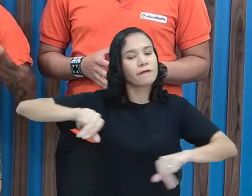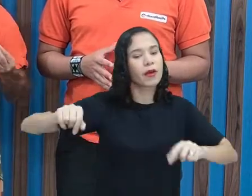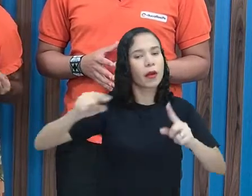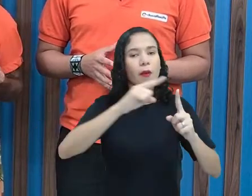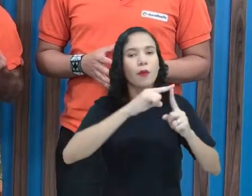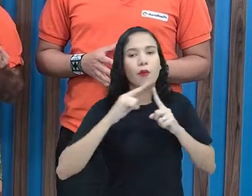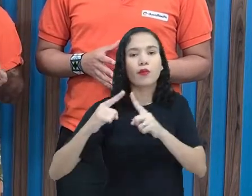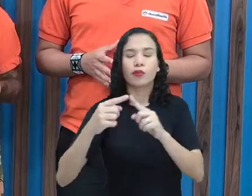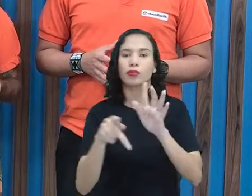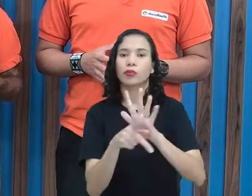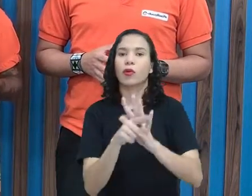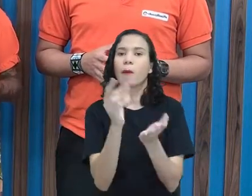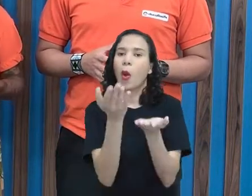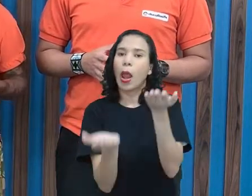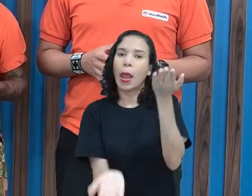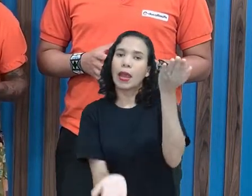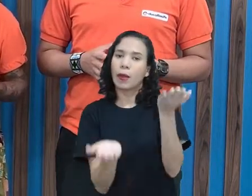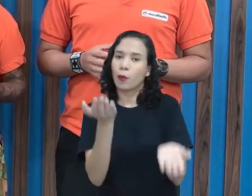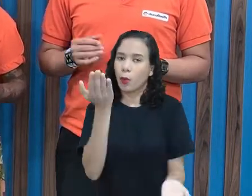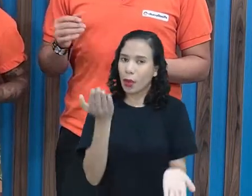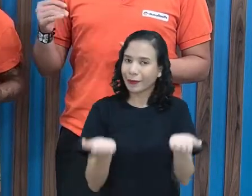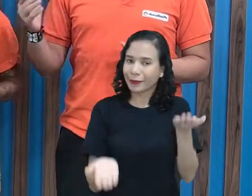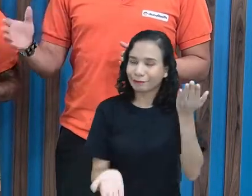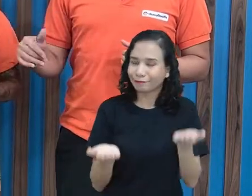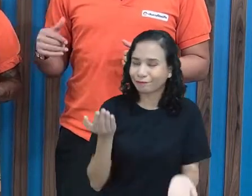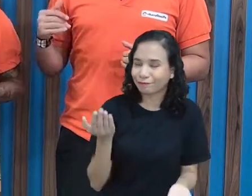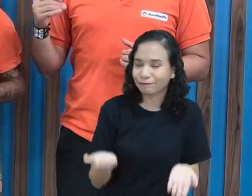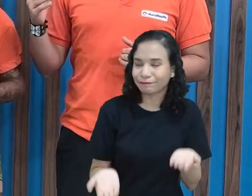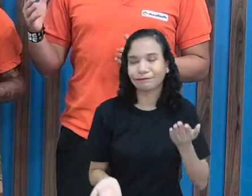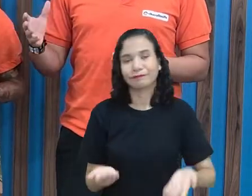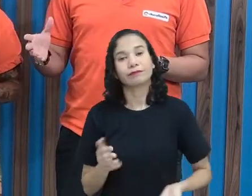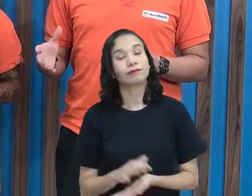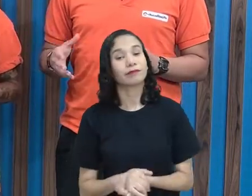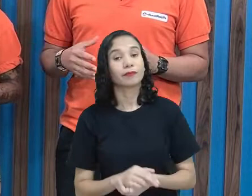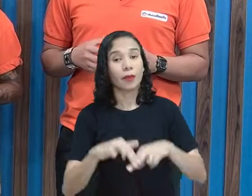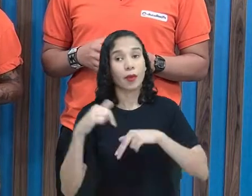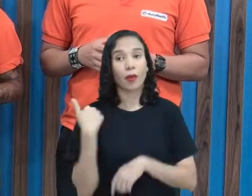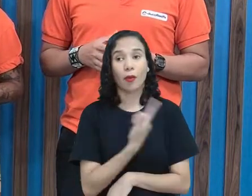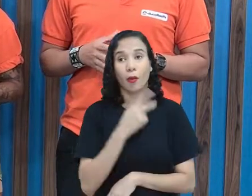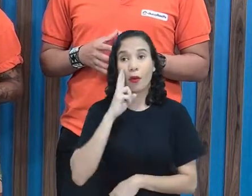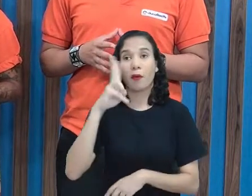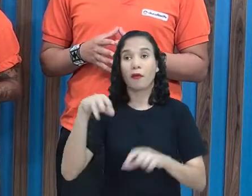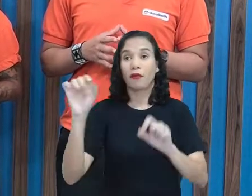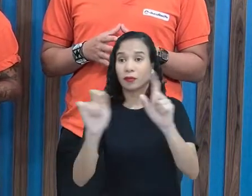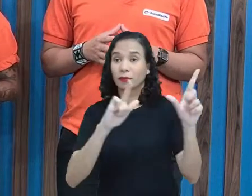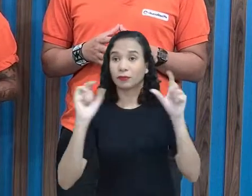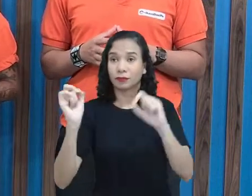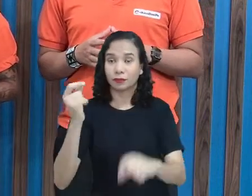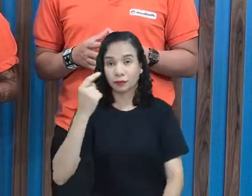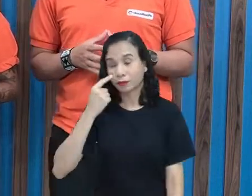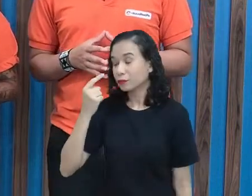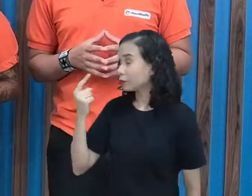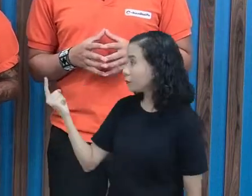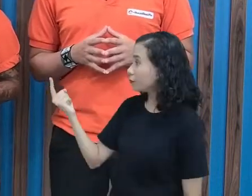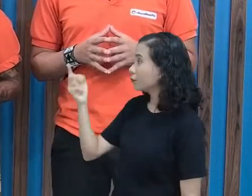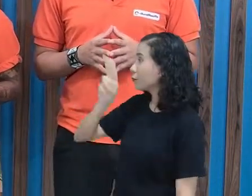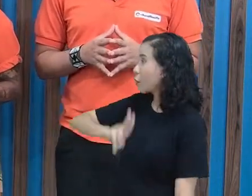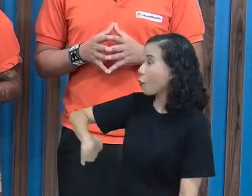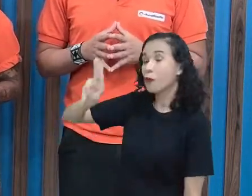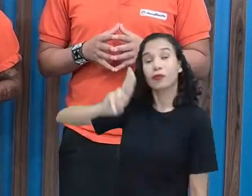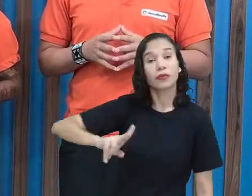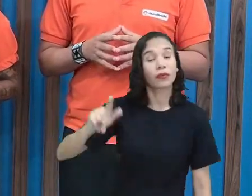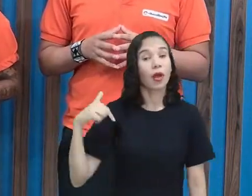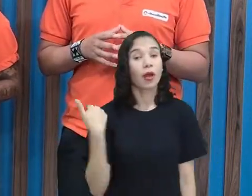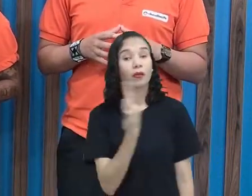de desigualdade, né, Armando? Exatamente. E aí, como a gente vai ver, né, no próximo slide, por exemplo, essas desigualdades, elas